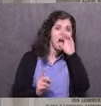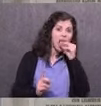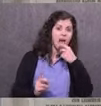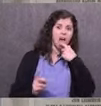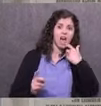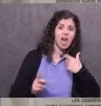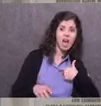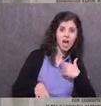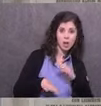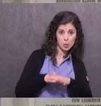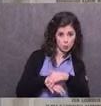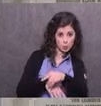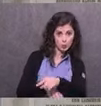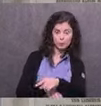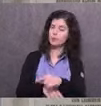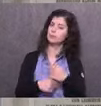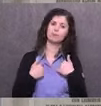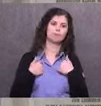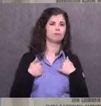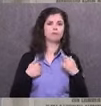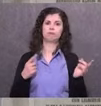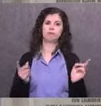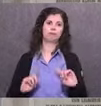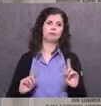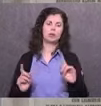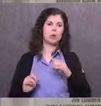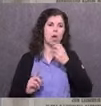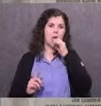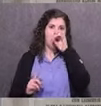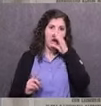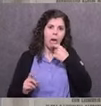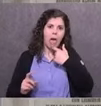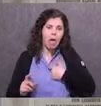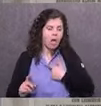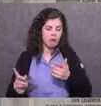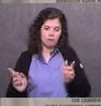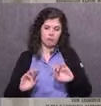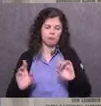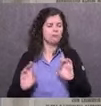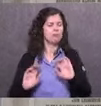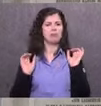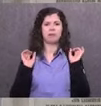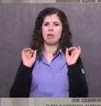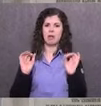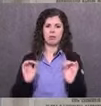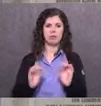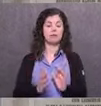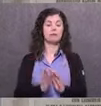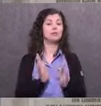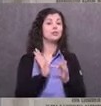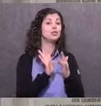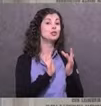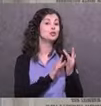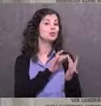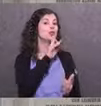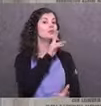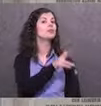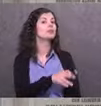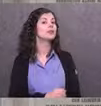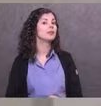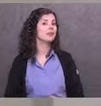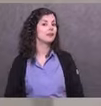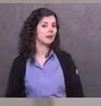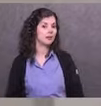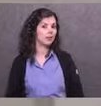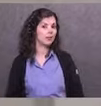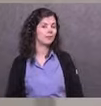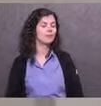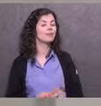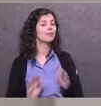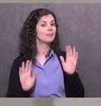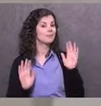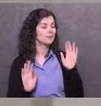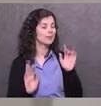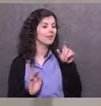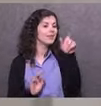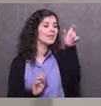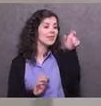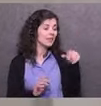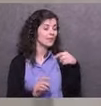causa, eu não me escandalizarei. Jesus respondeu-lhe: em verdade te